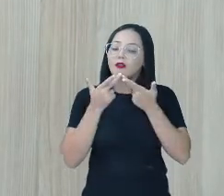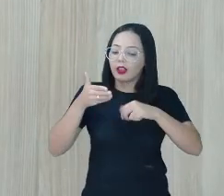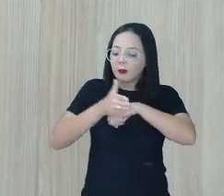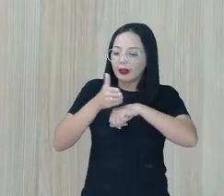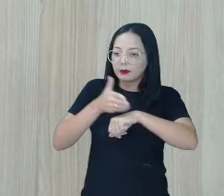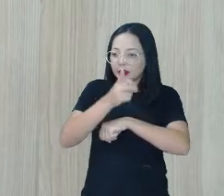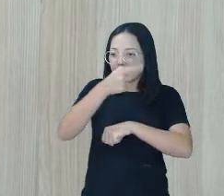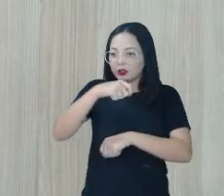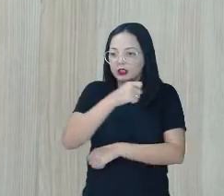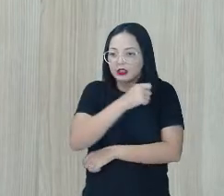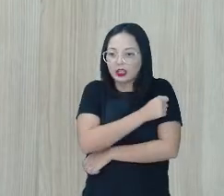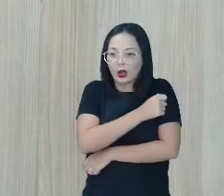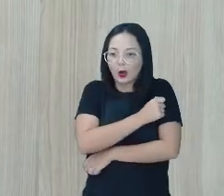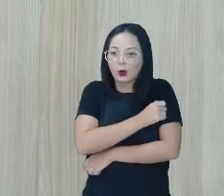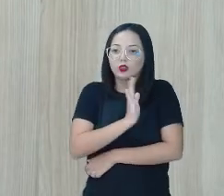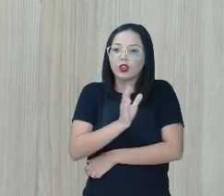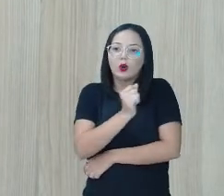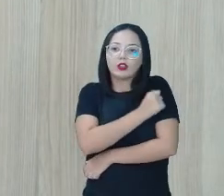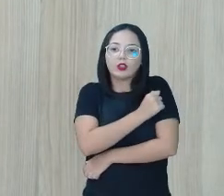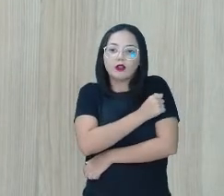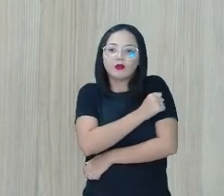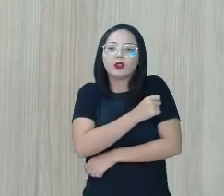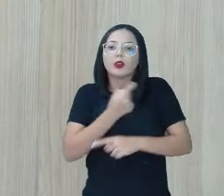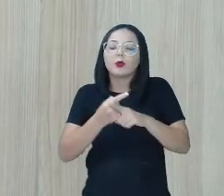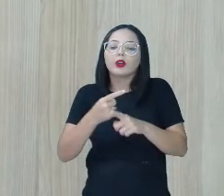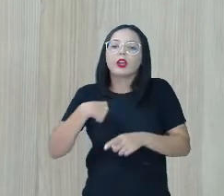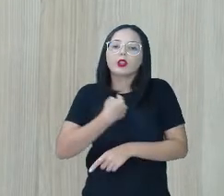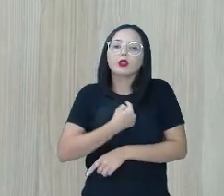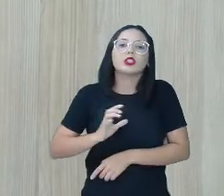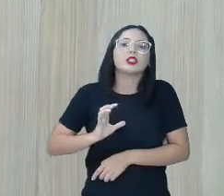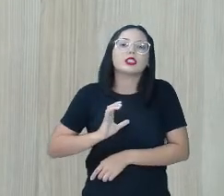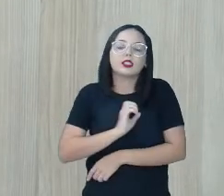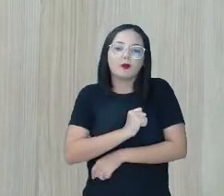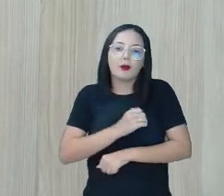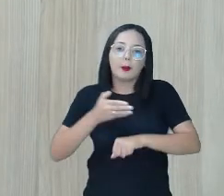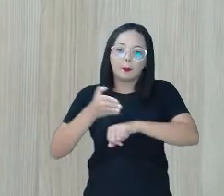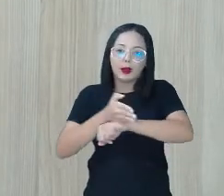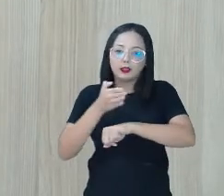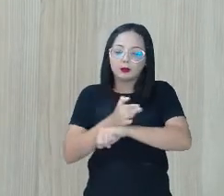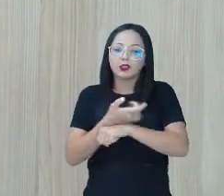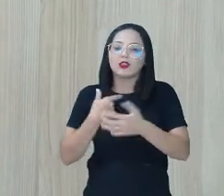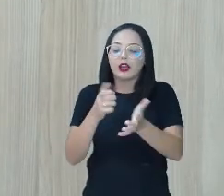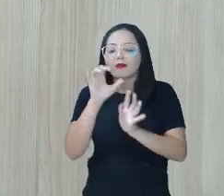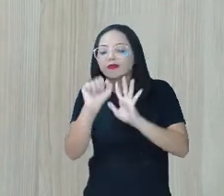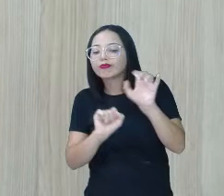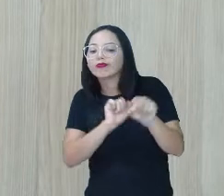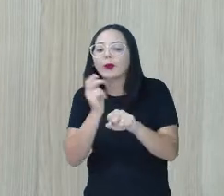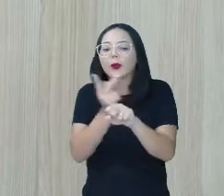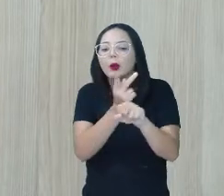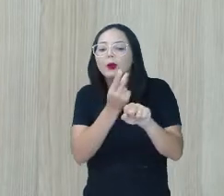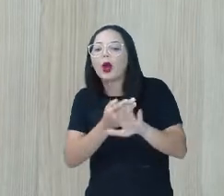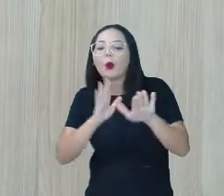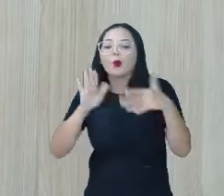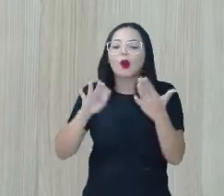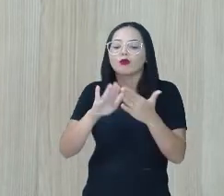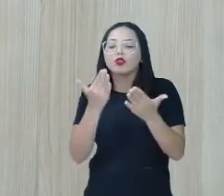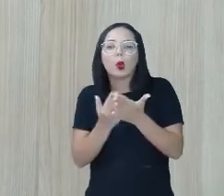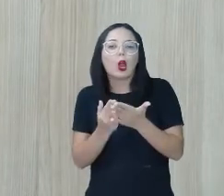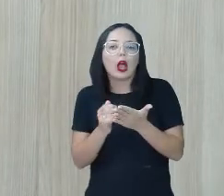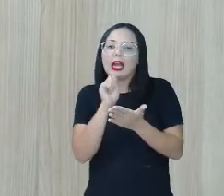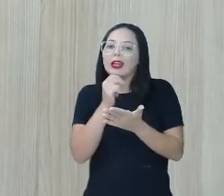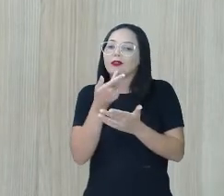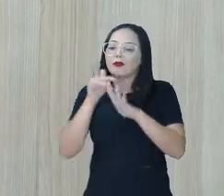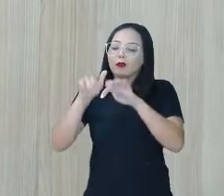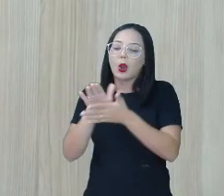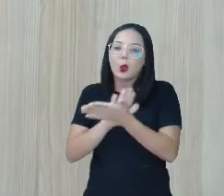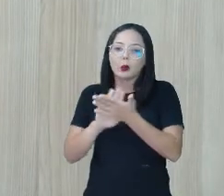participação dos alunos. Aqui no 8º ano a gente ama essa participação e eu já estou querendo caçar aqui quais são as escolas de quem não colocou